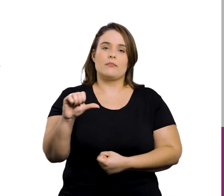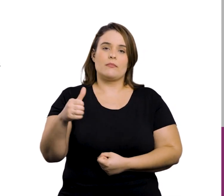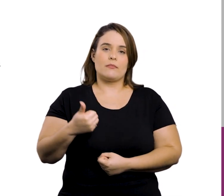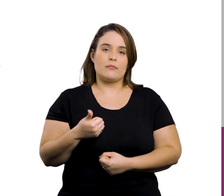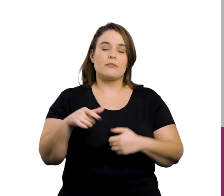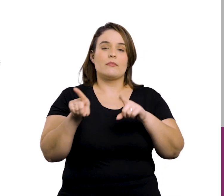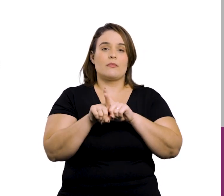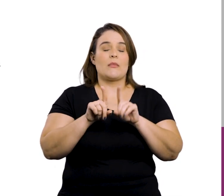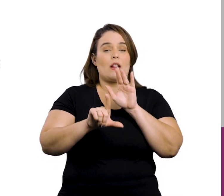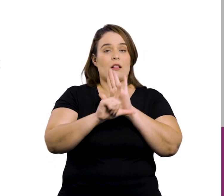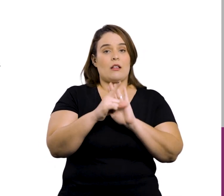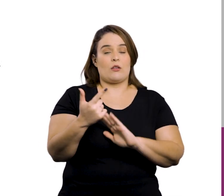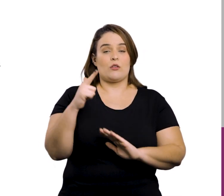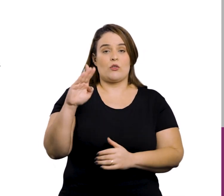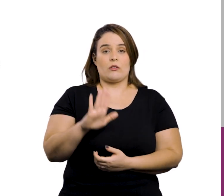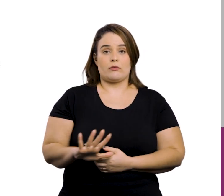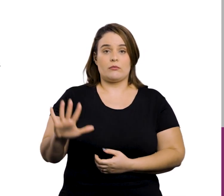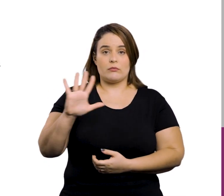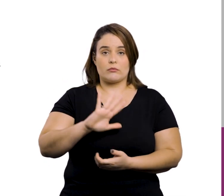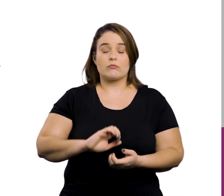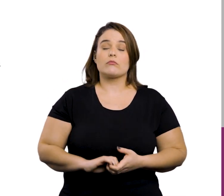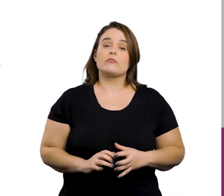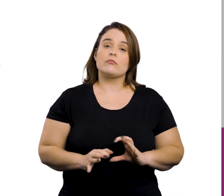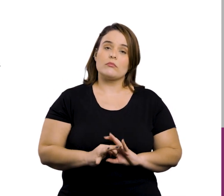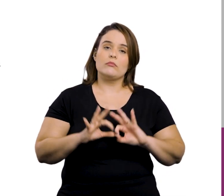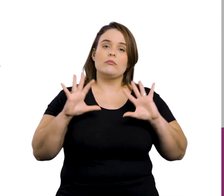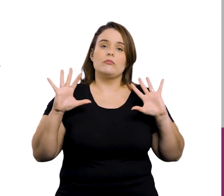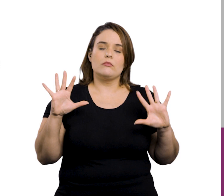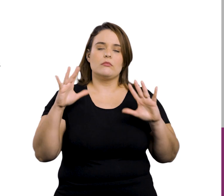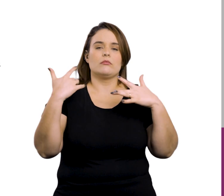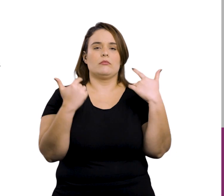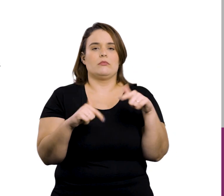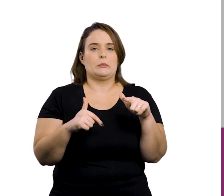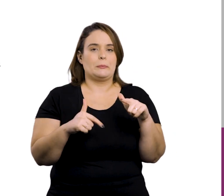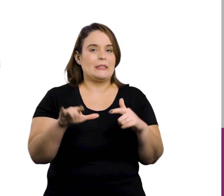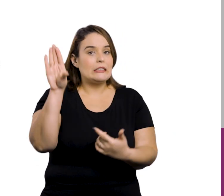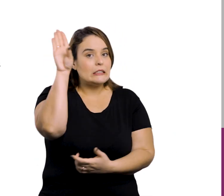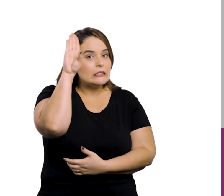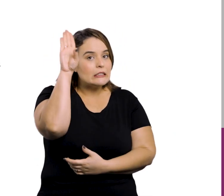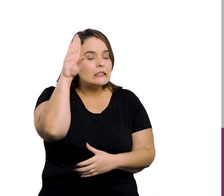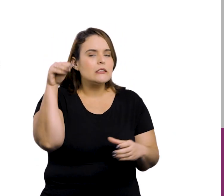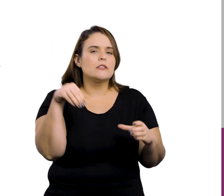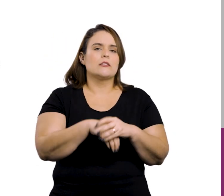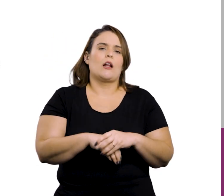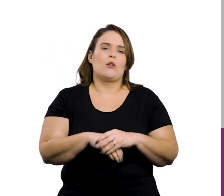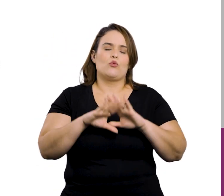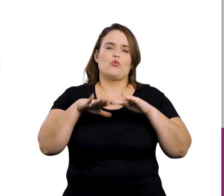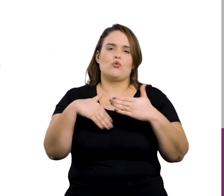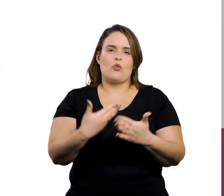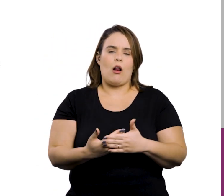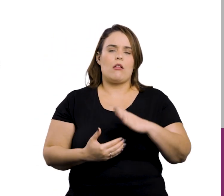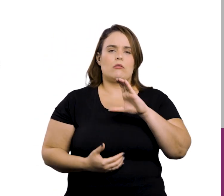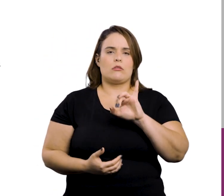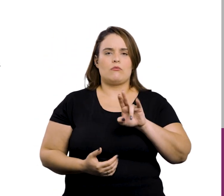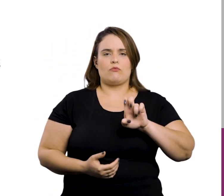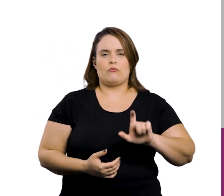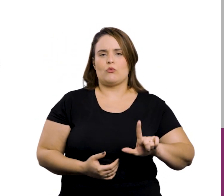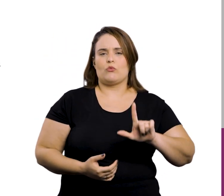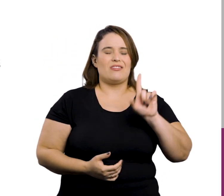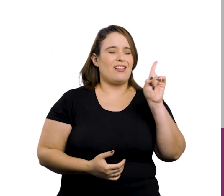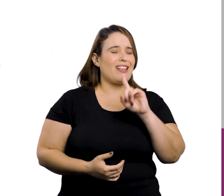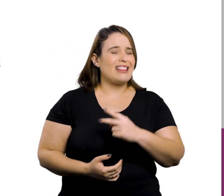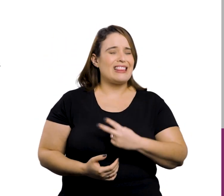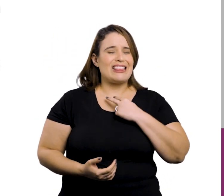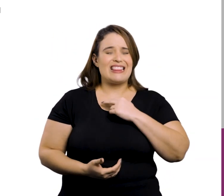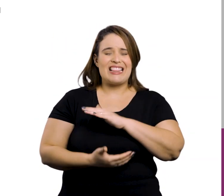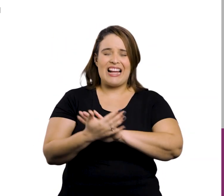1996, assim como outras leis nacionais, autorizam a atuação de militares dentro das escolas civis públicas, em nenhum